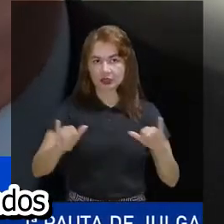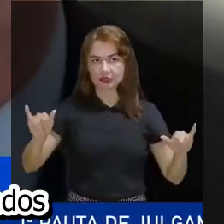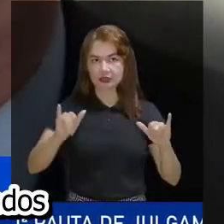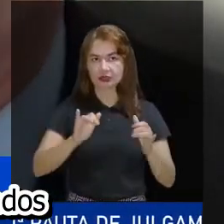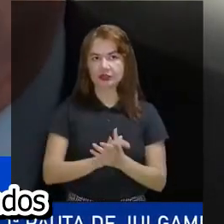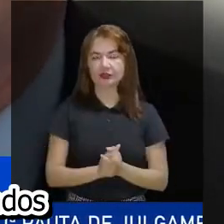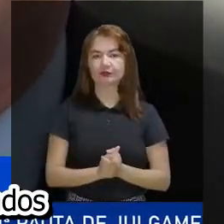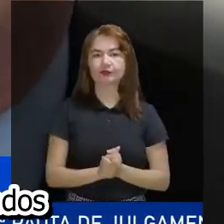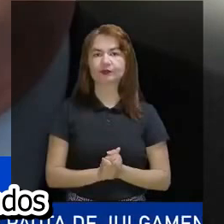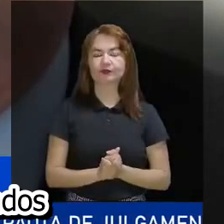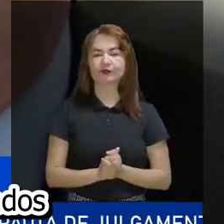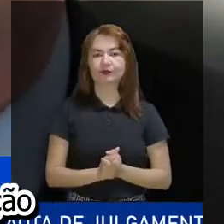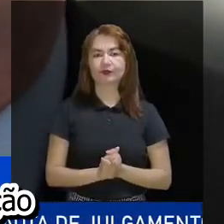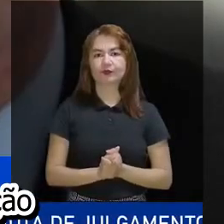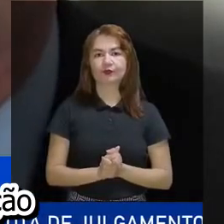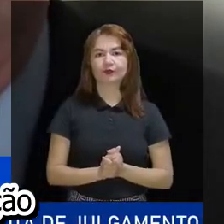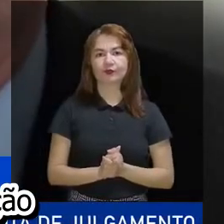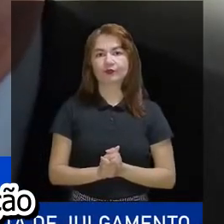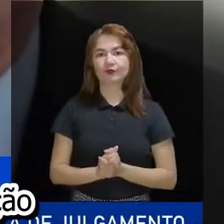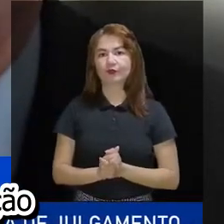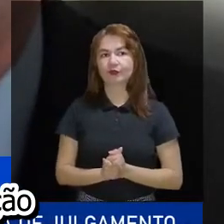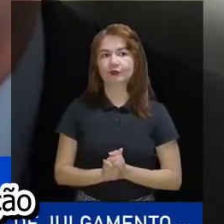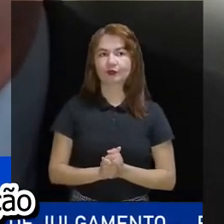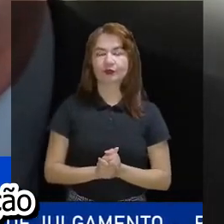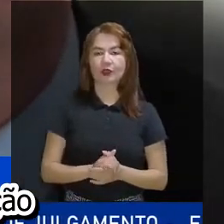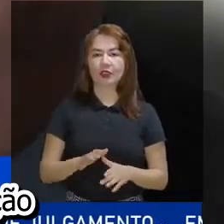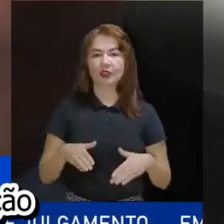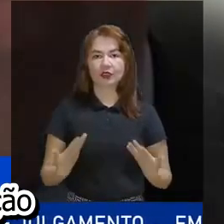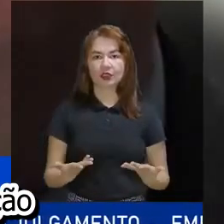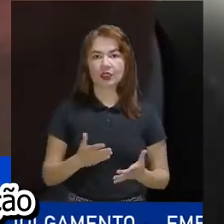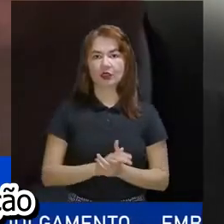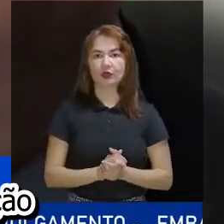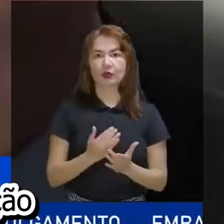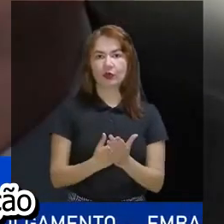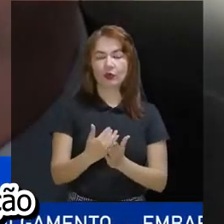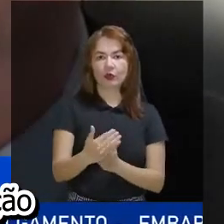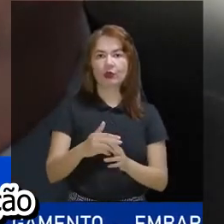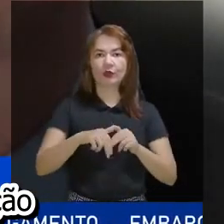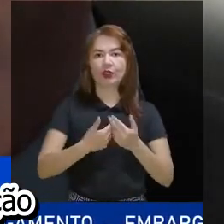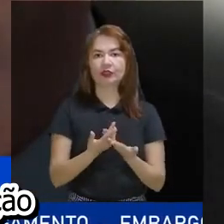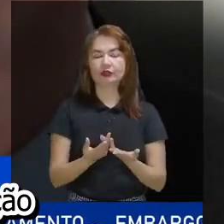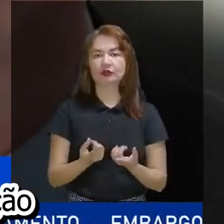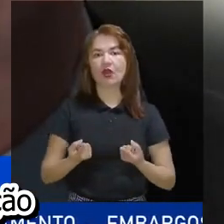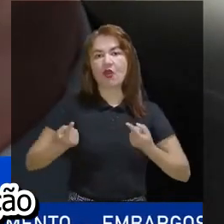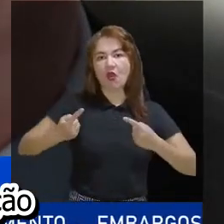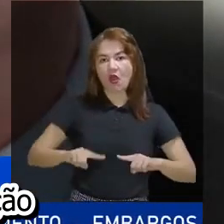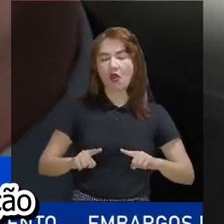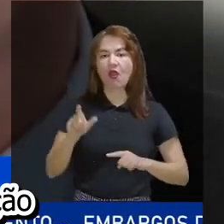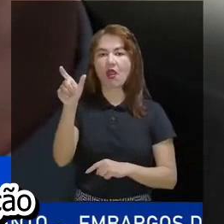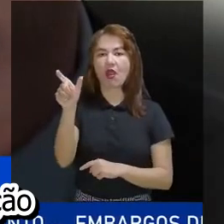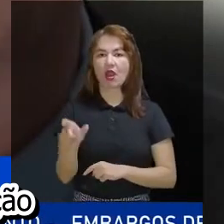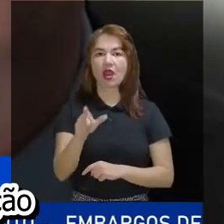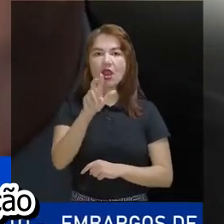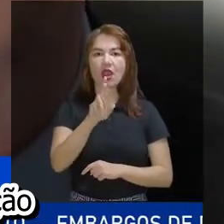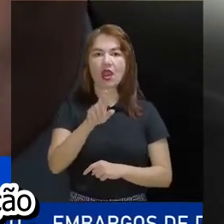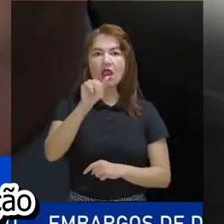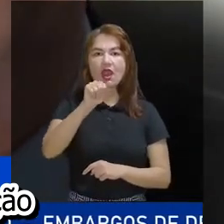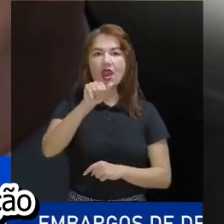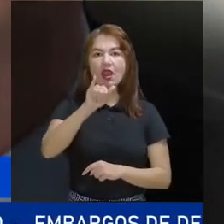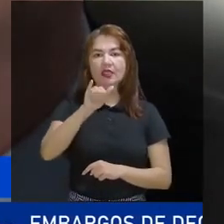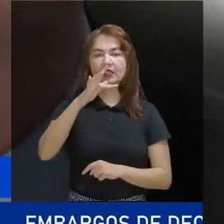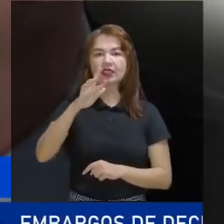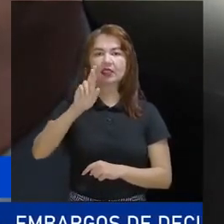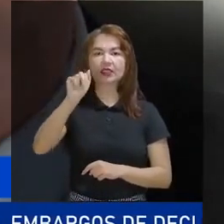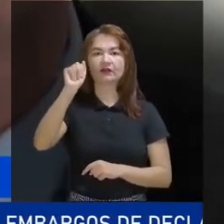afastar a preliminar de incompetência. A parte ré, inicialmente, por meio da contestação do senhor Raifran Macedo Barroso,